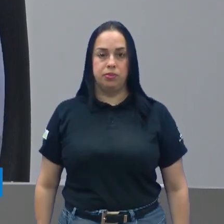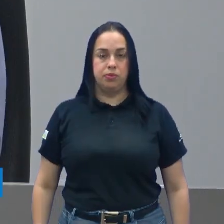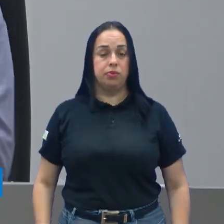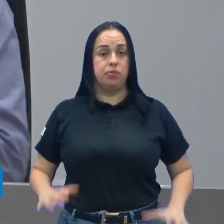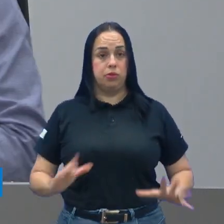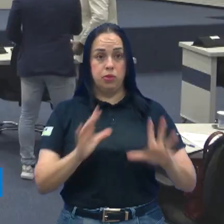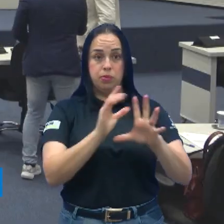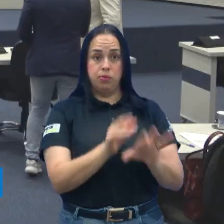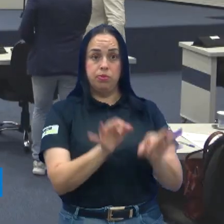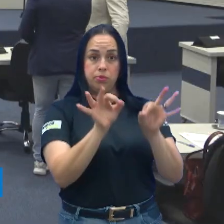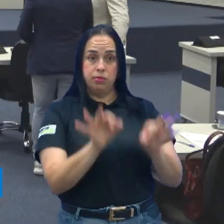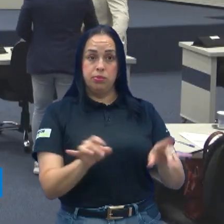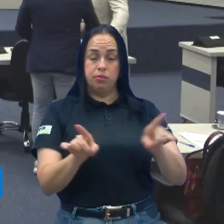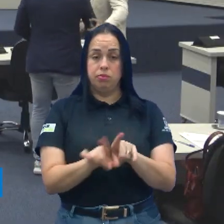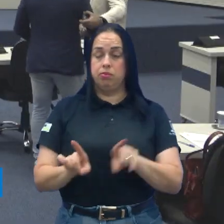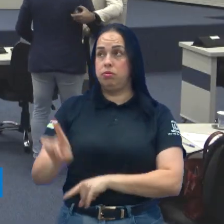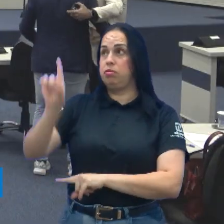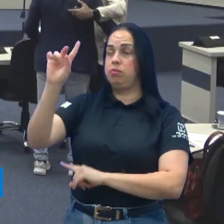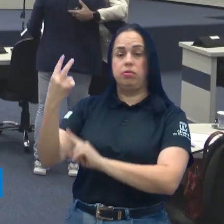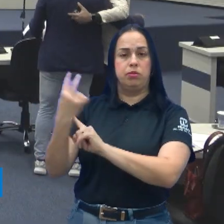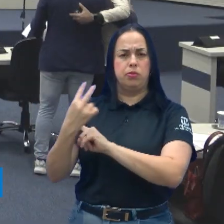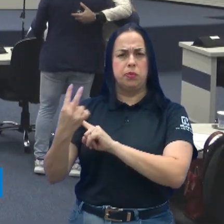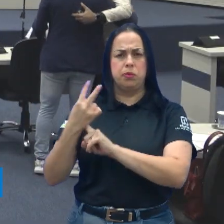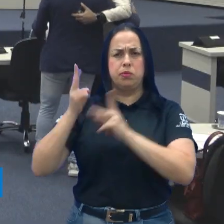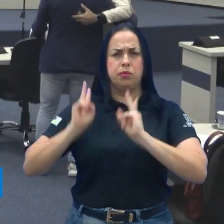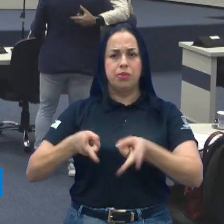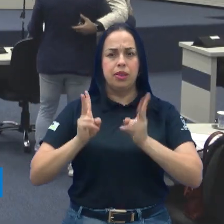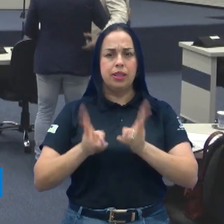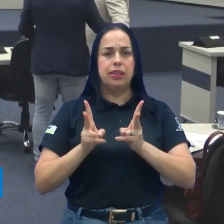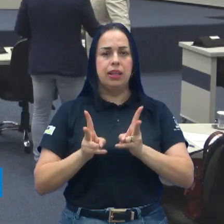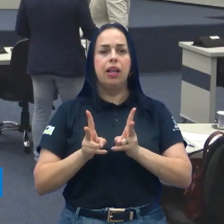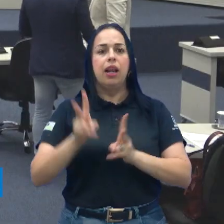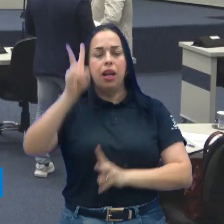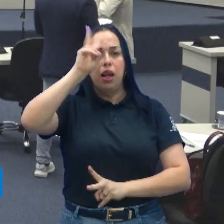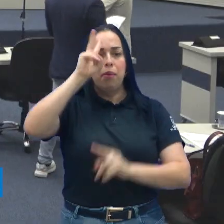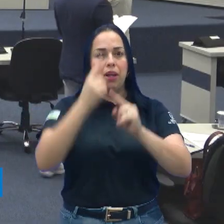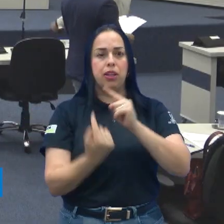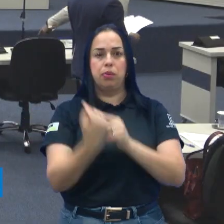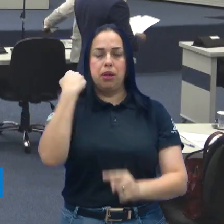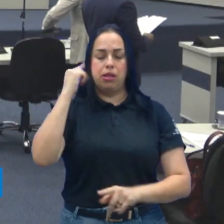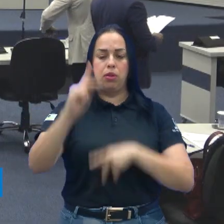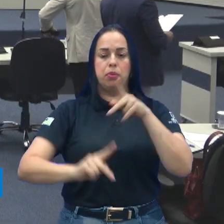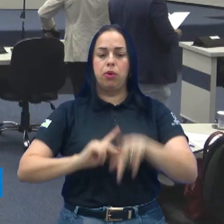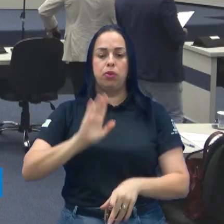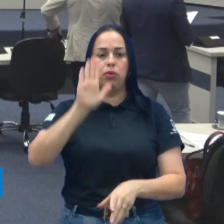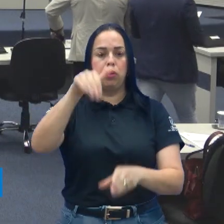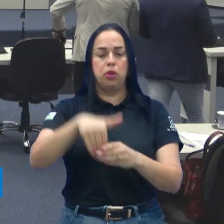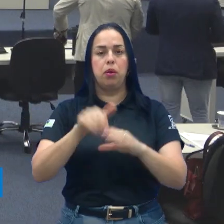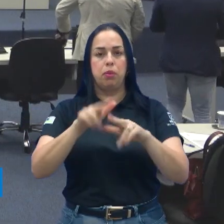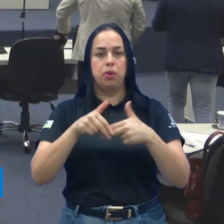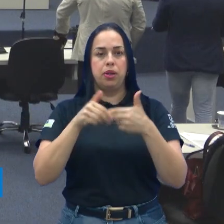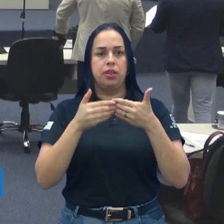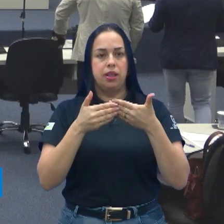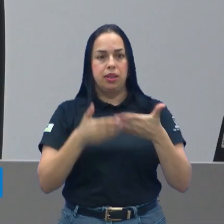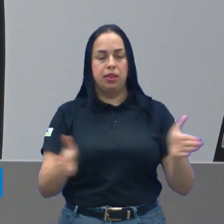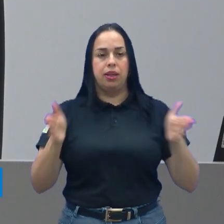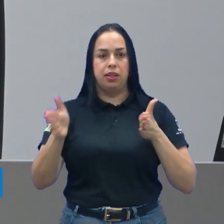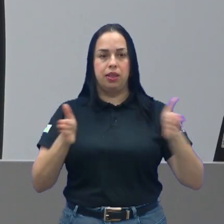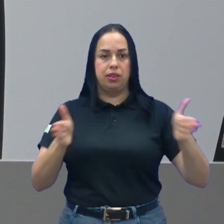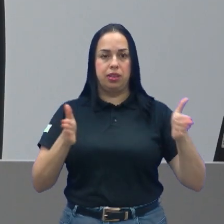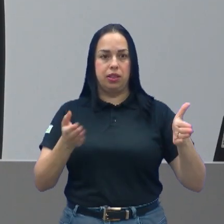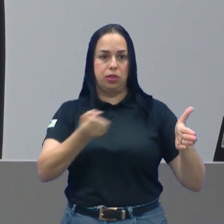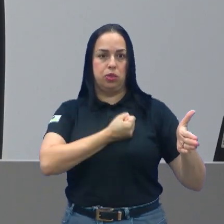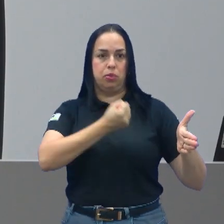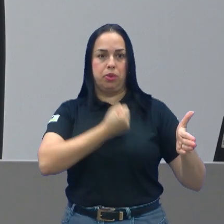Havendo número legal sobre a proteção de Deus, lembrando que todo poder emana do povo, declara aberta a 68ª